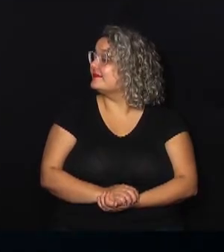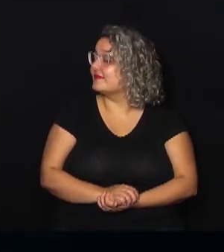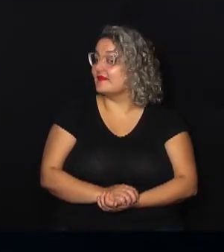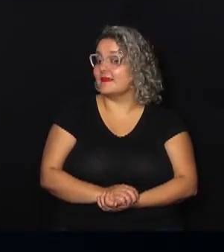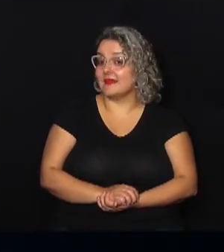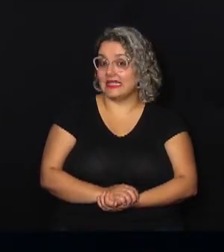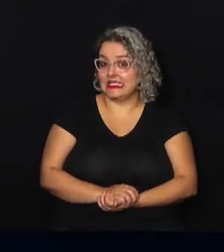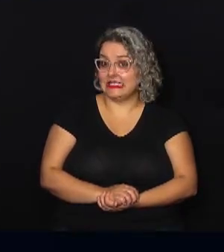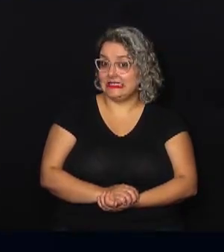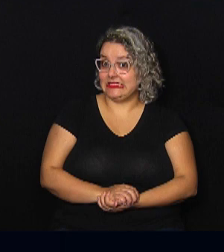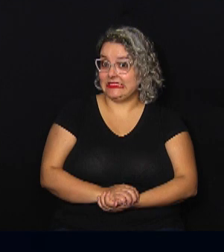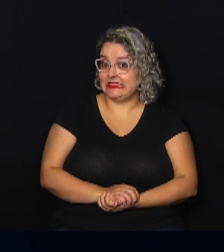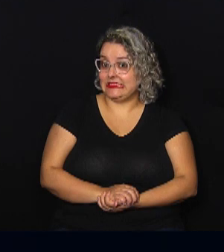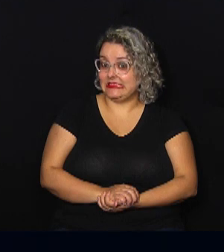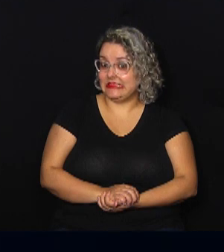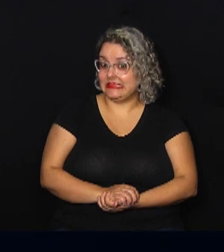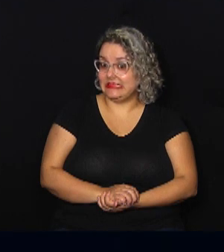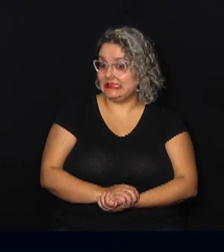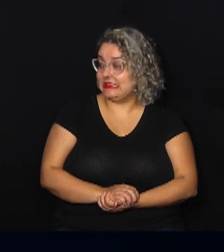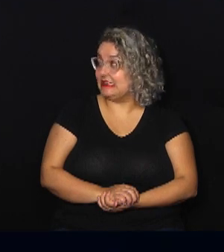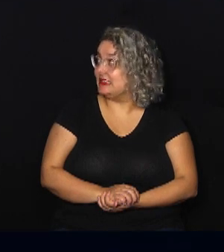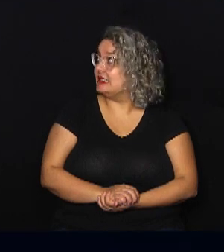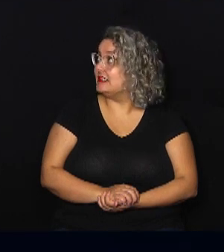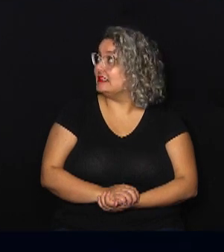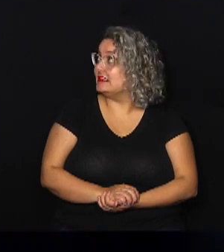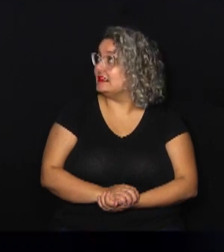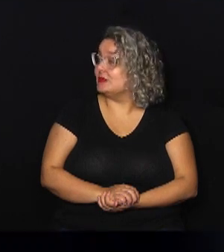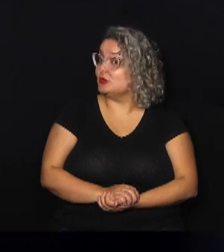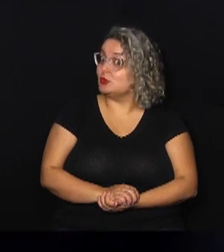so what's it gonna be?